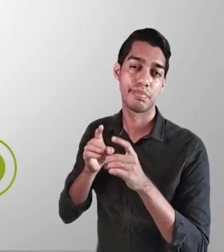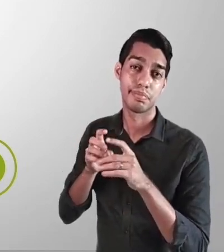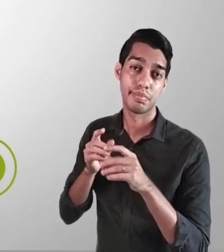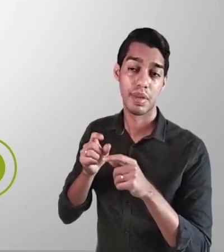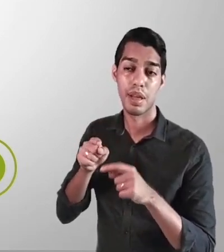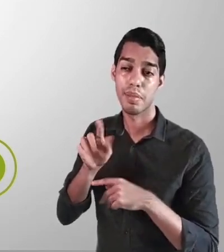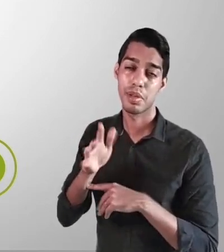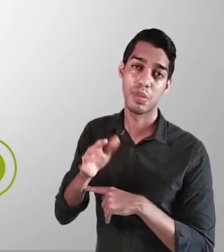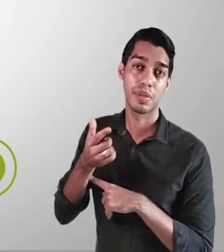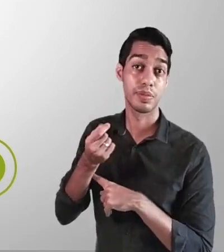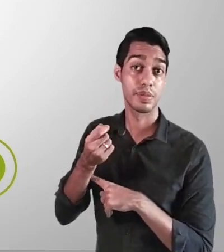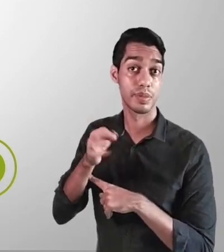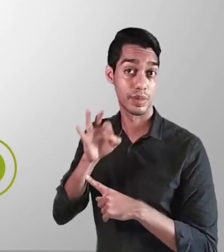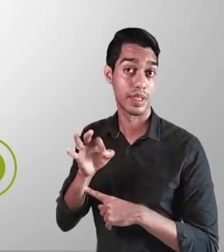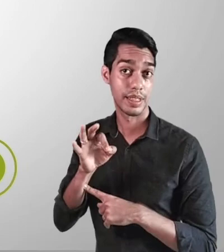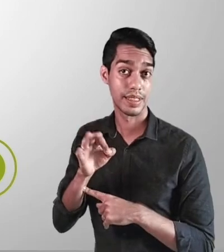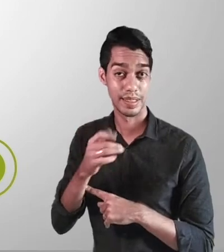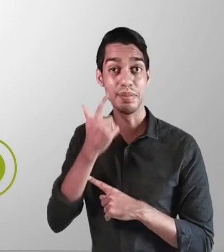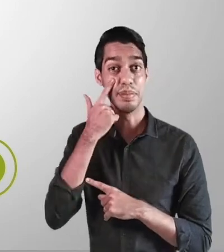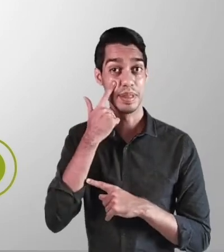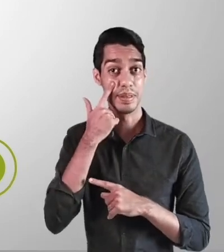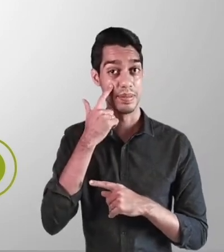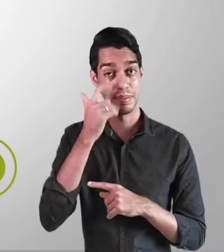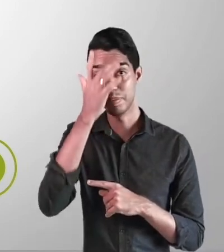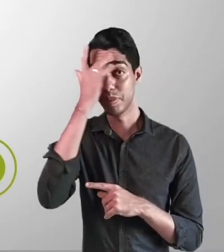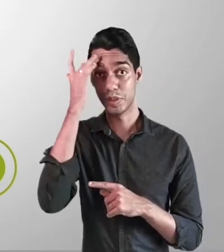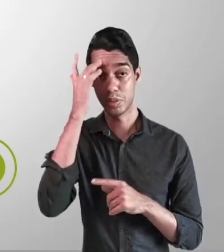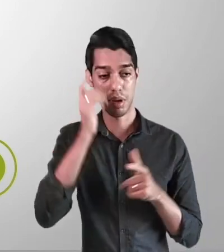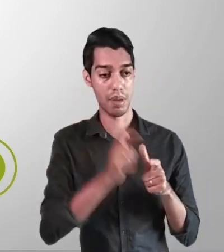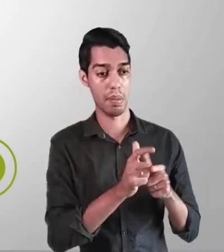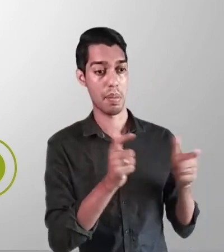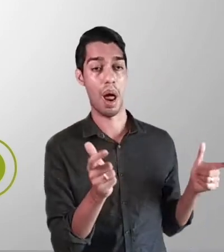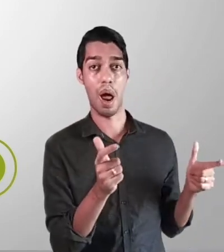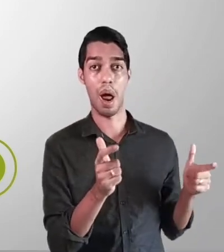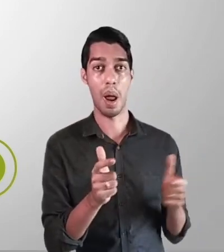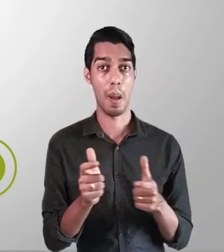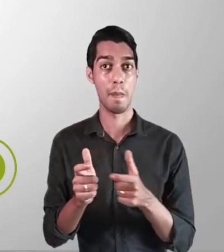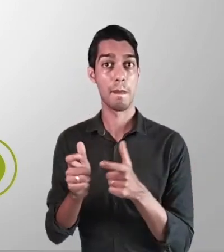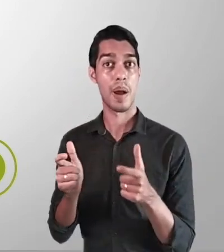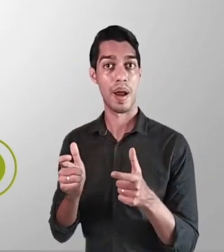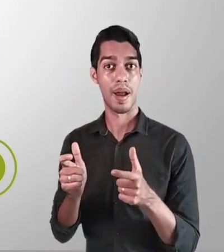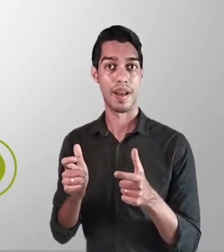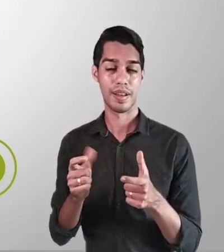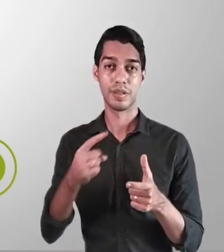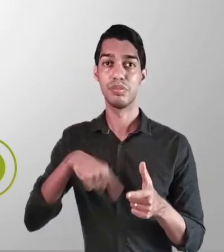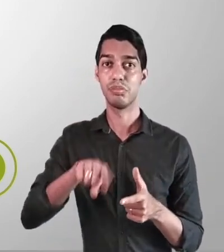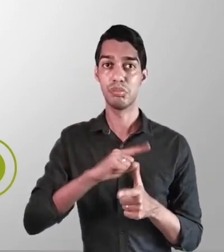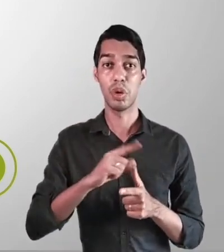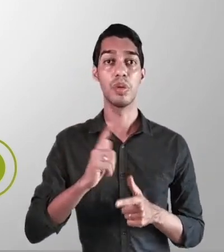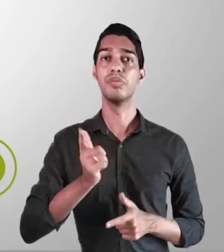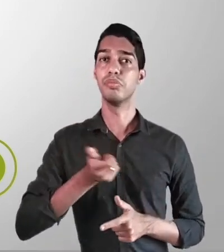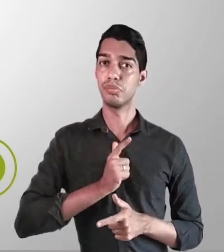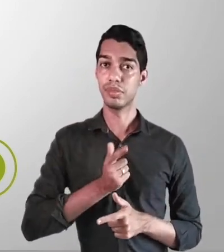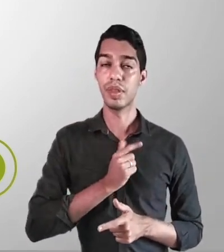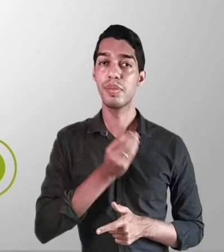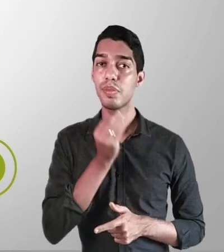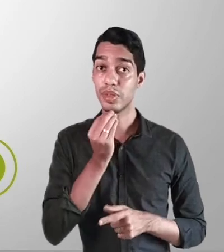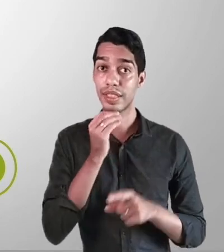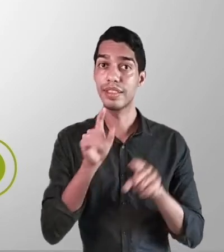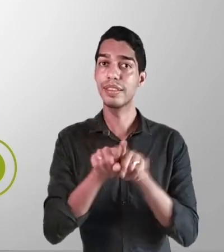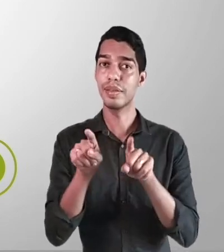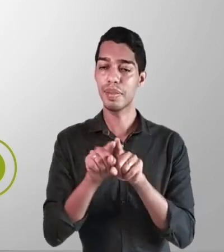da população. Então, vejam a massa de pessoas que nós temos a oportunidade e até, de certo modo, a obrigação